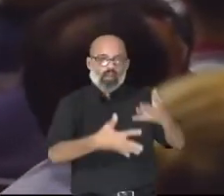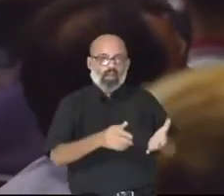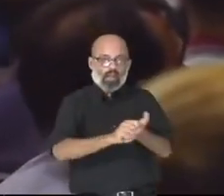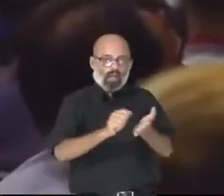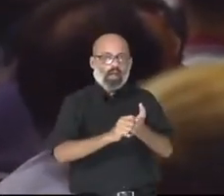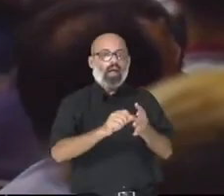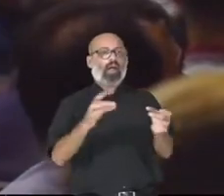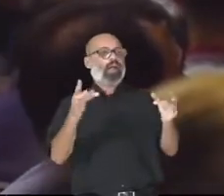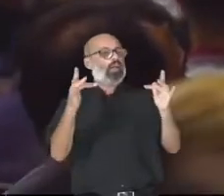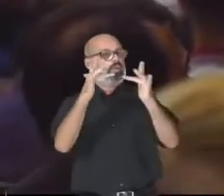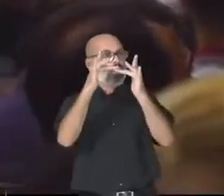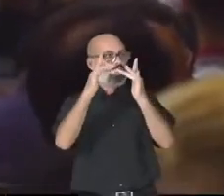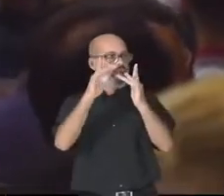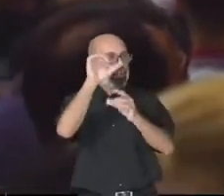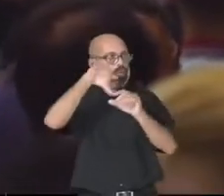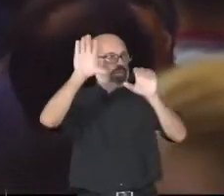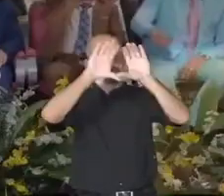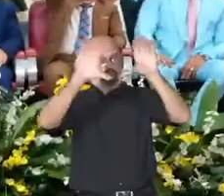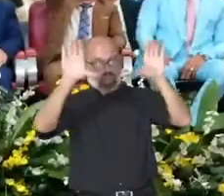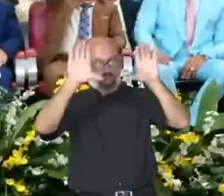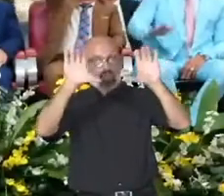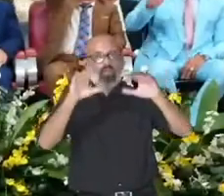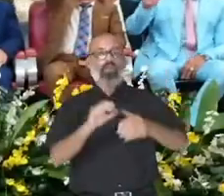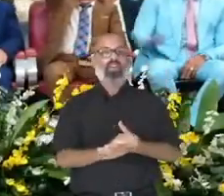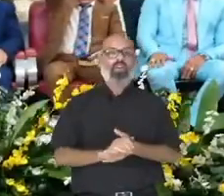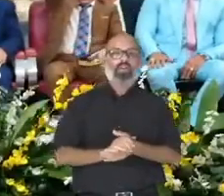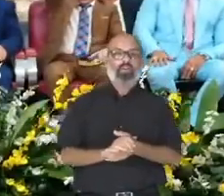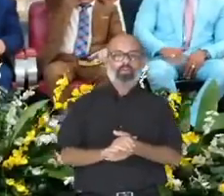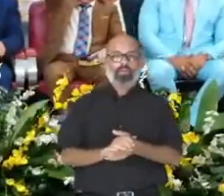terra será ligado no céu.